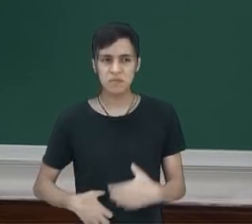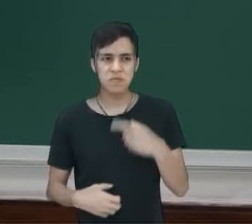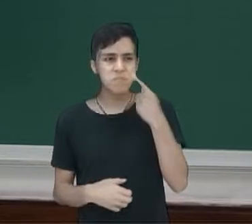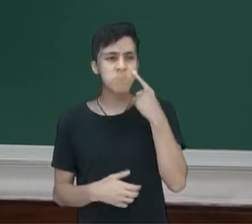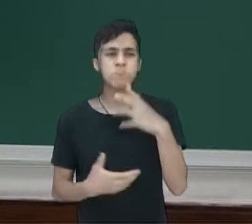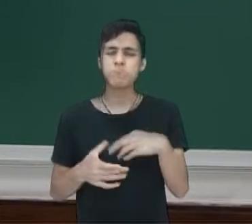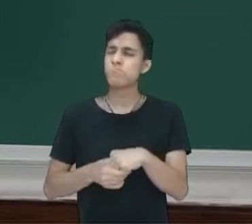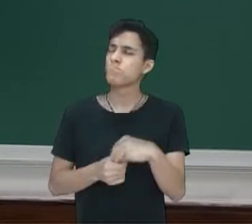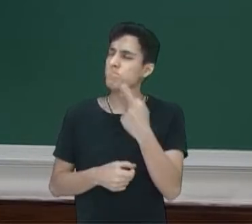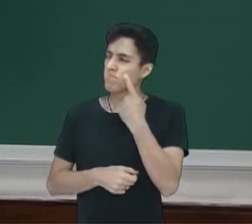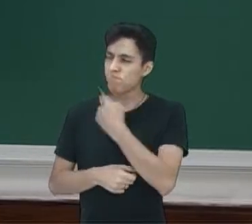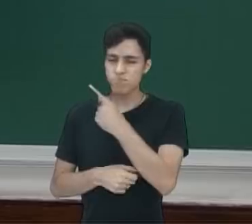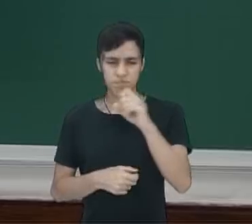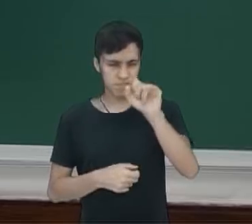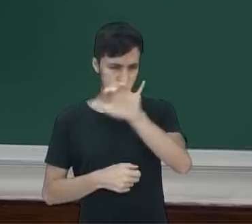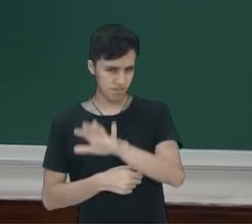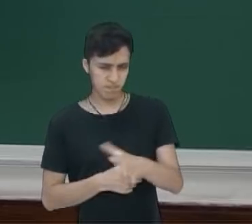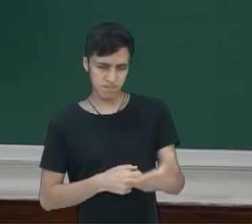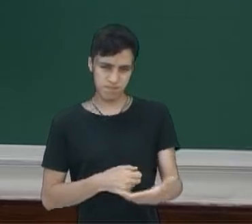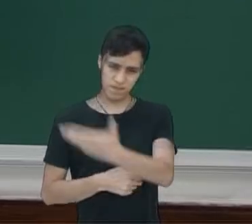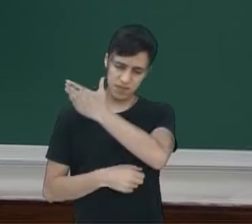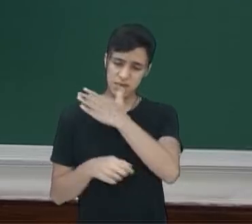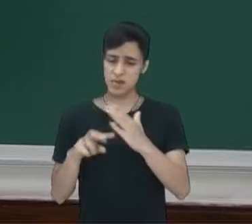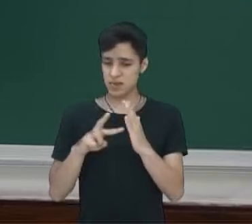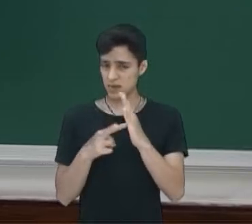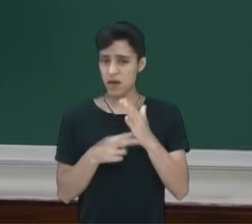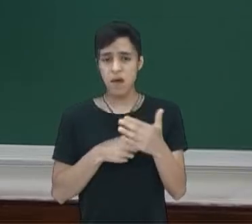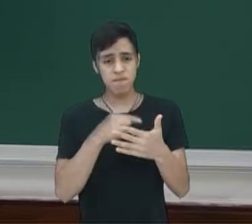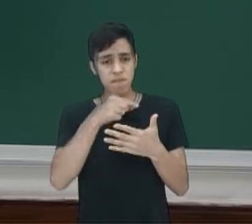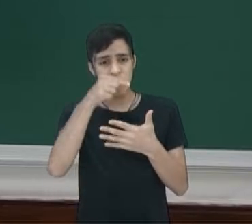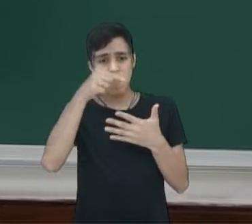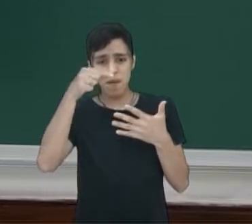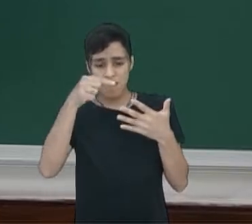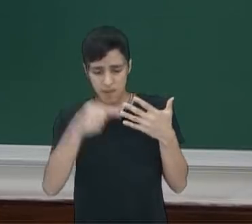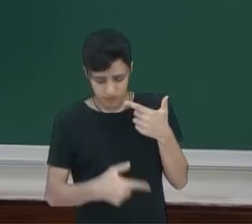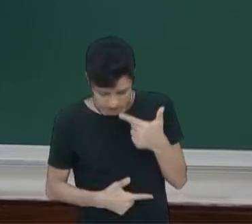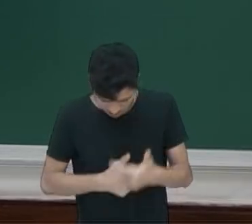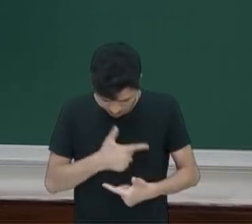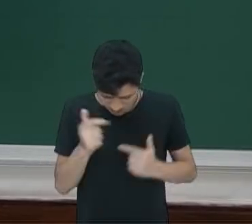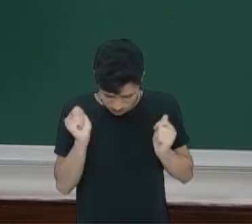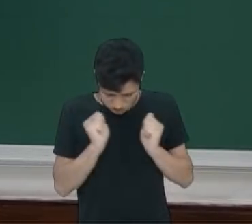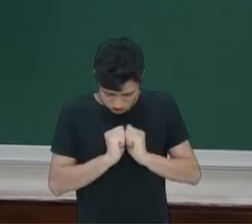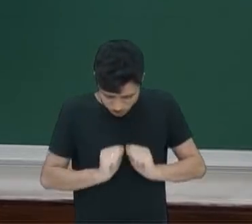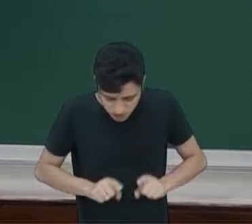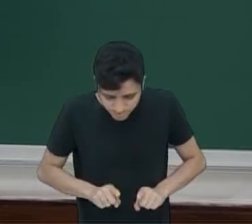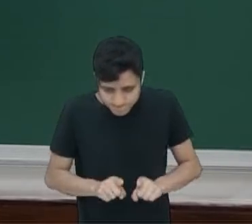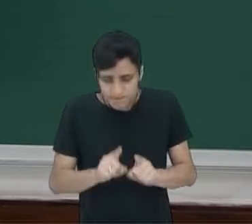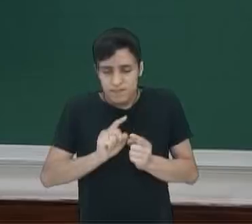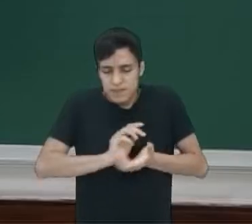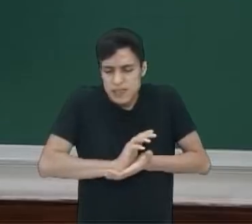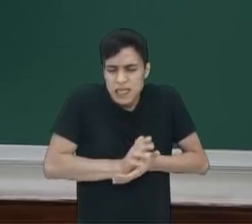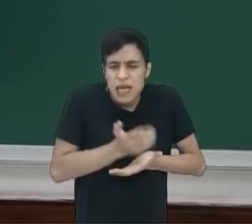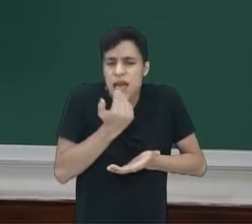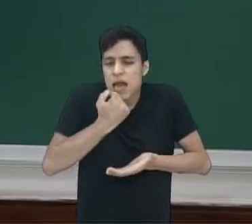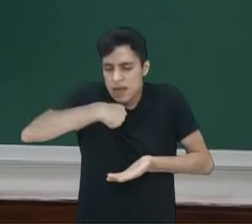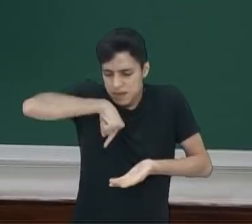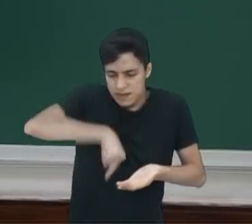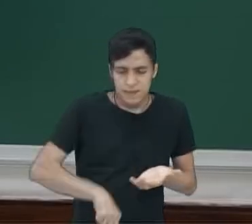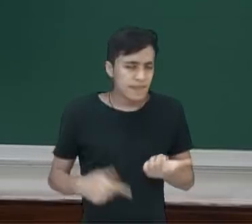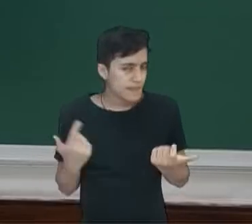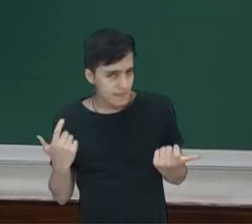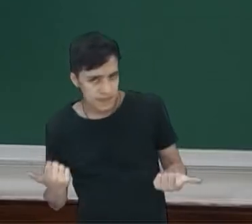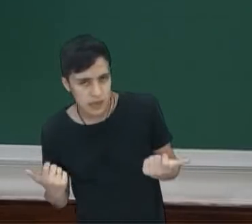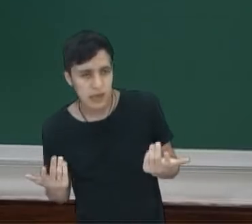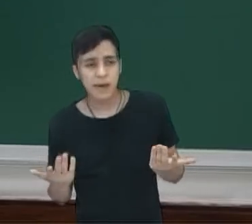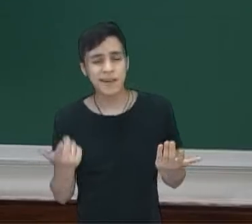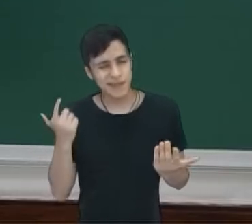intestinos envolvidos. Então, é mais de um órgão trabalhando ao mesmo tempo para digerir os alimentos que a gente consome, tá?